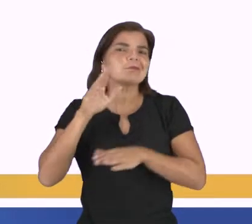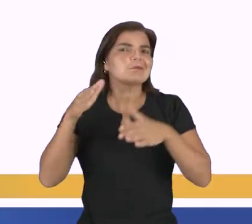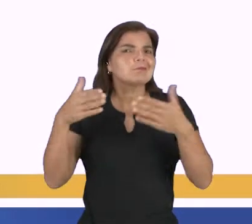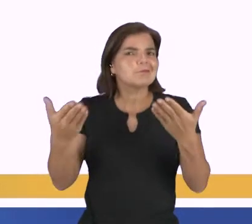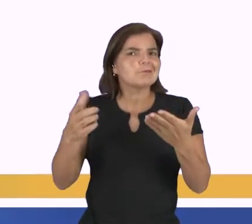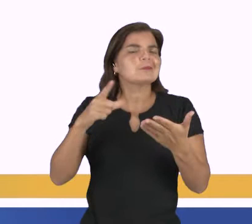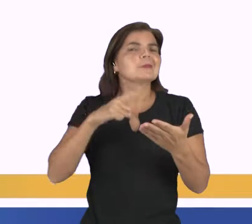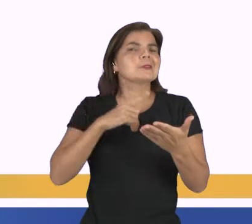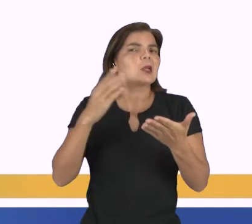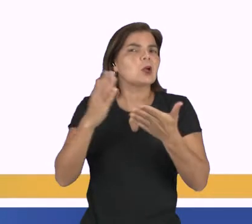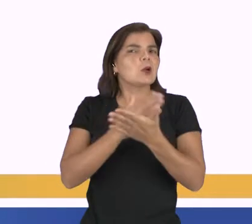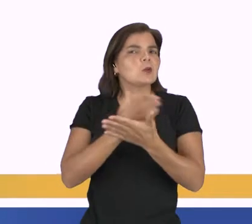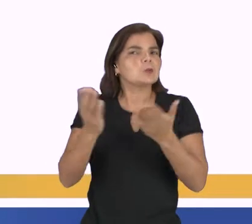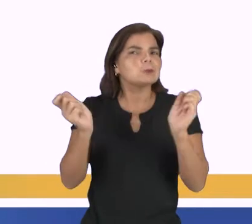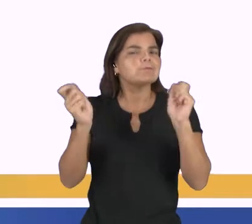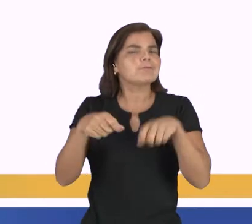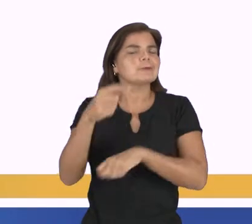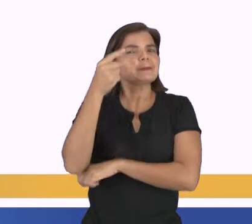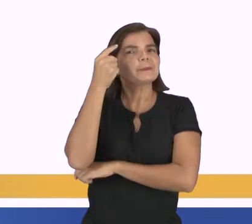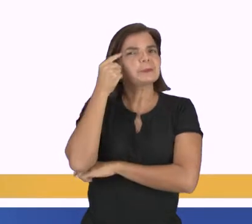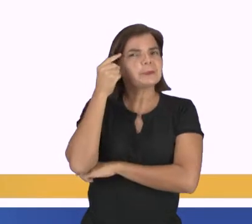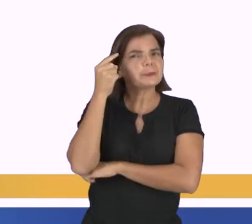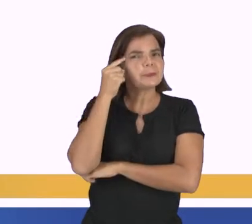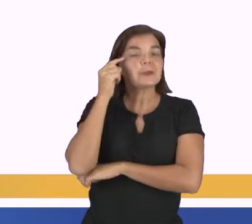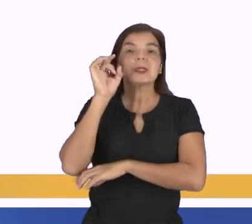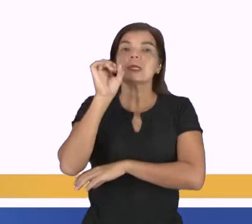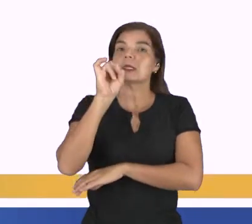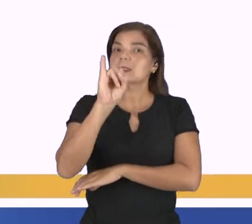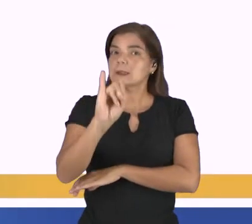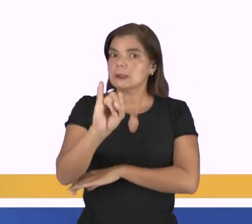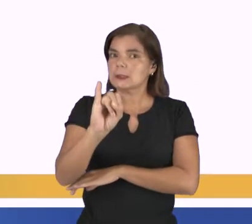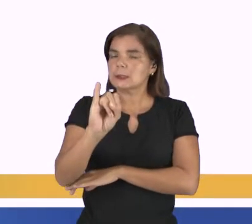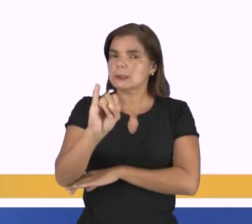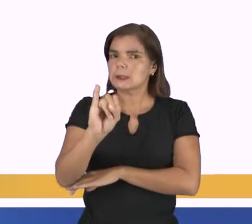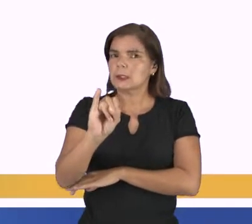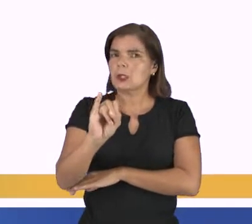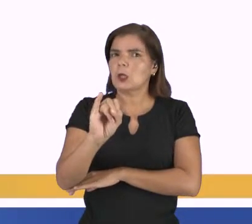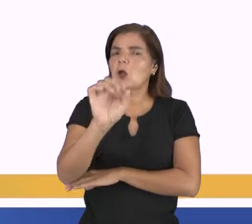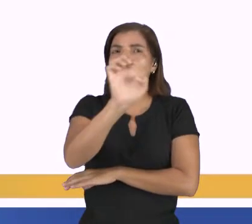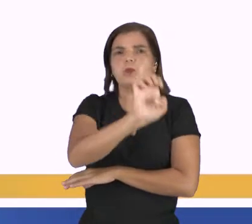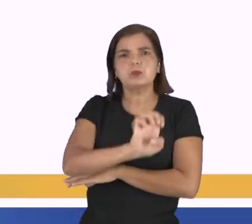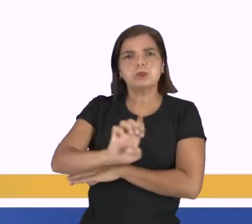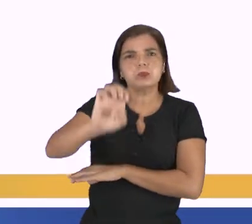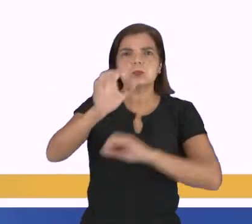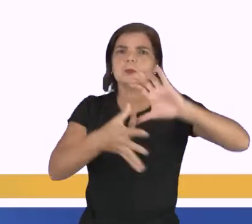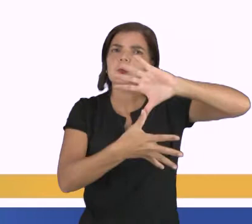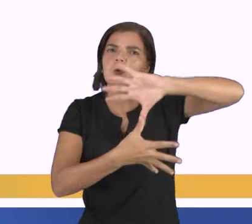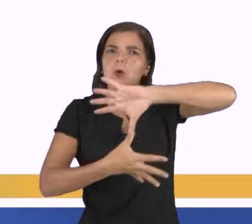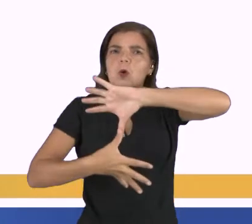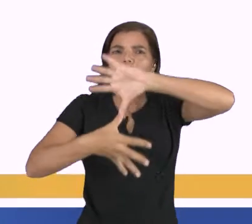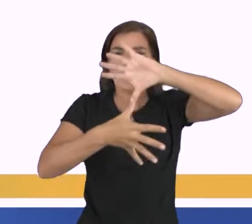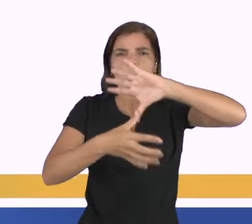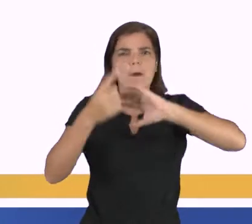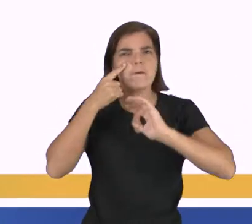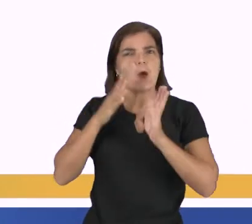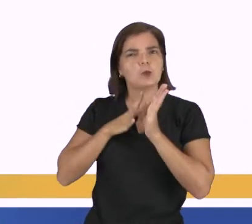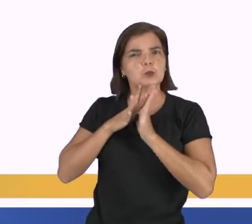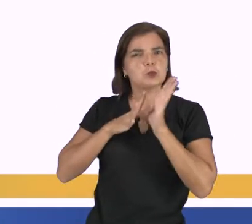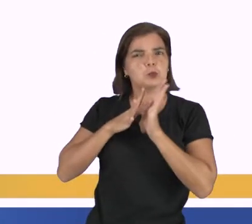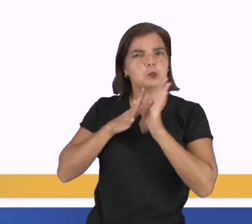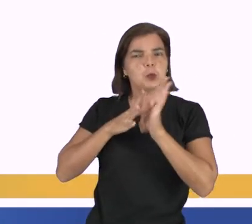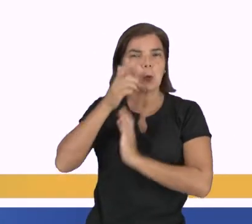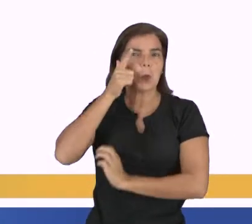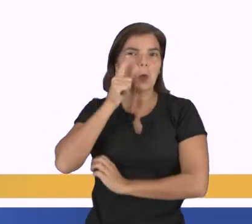gente tem algumas questões que a gente pode pensar. Se a colonização da América foi vista como uma façanha